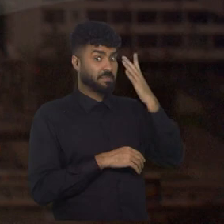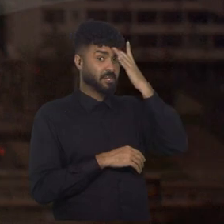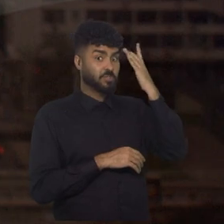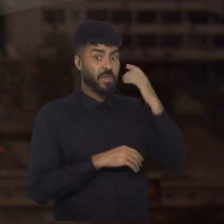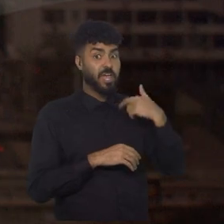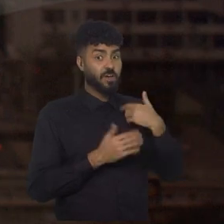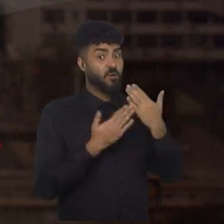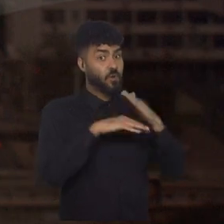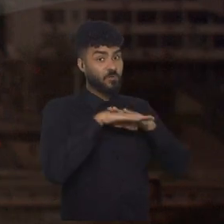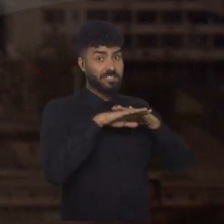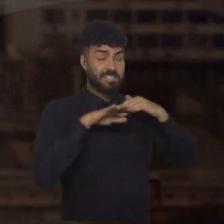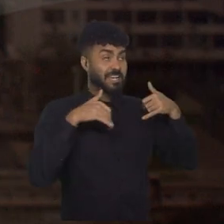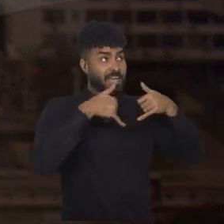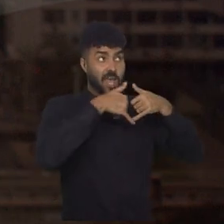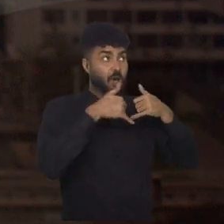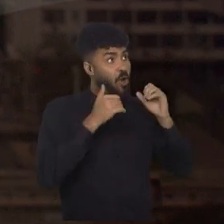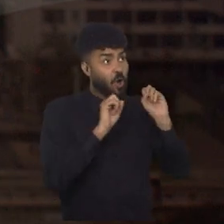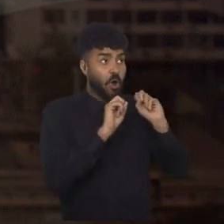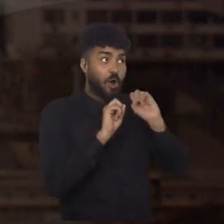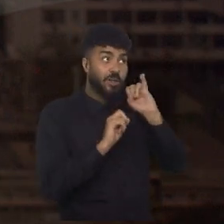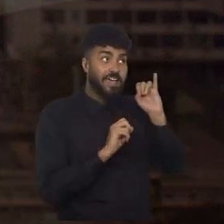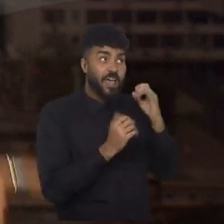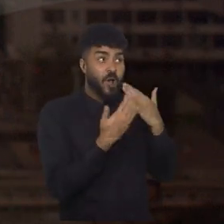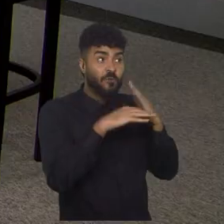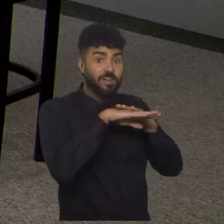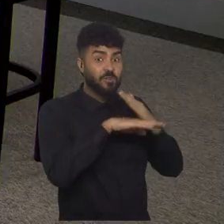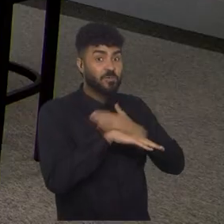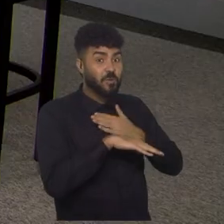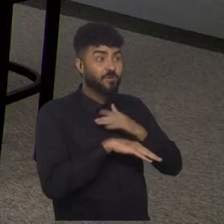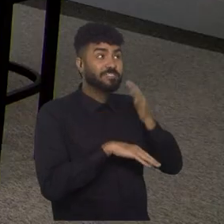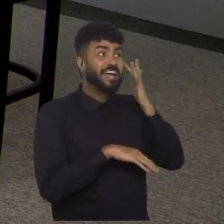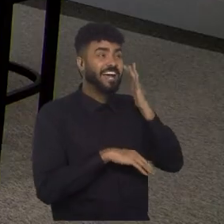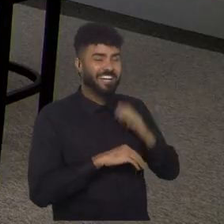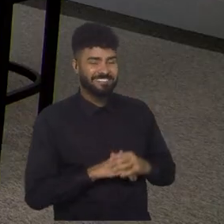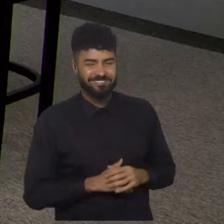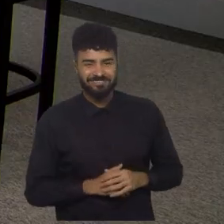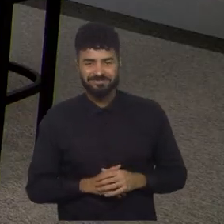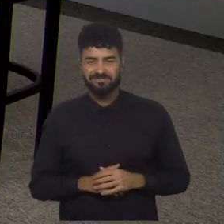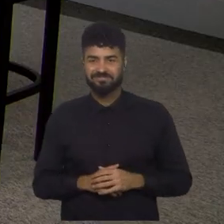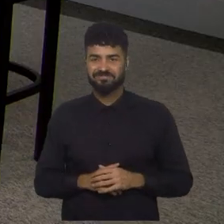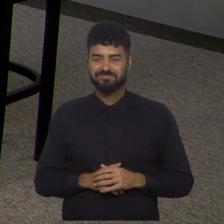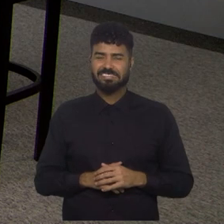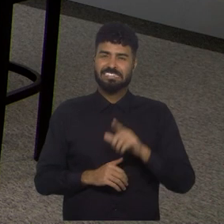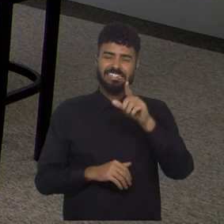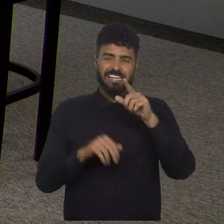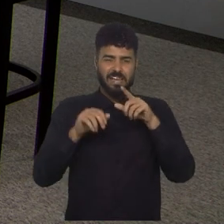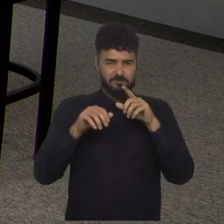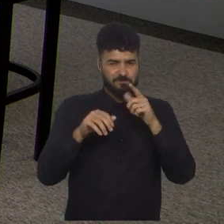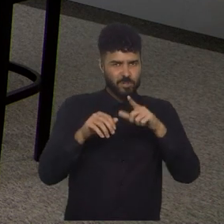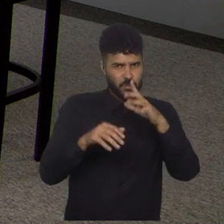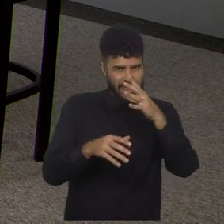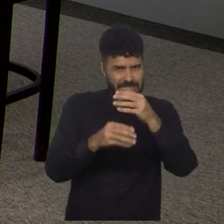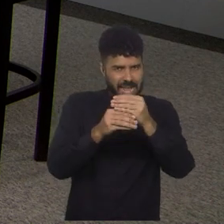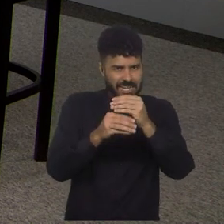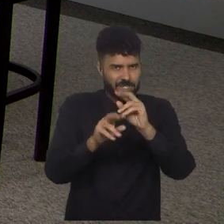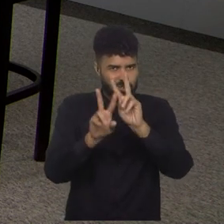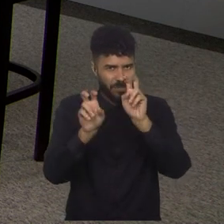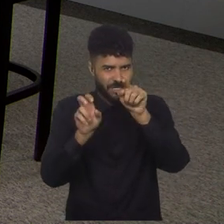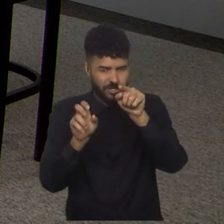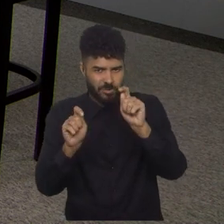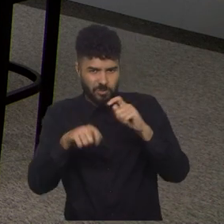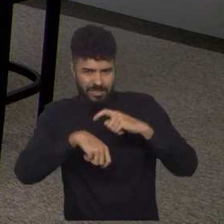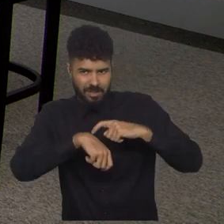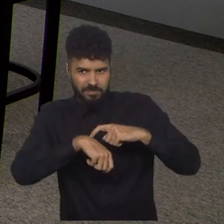falar com a Carolyn. Alô, Carolyn, fale comigo, diga aí. Só um detalhe sobre isso, Marília, se me